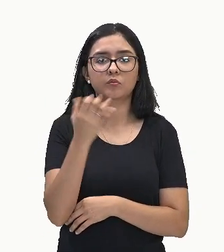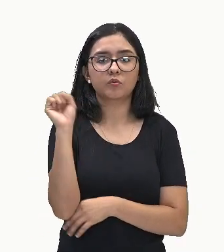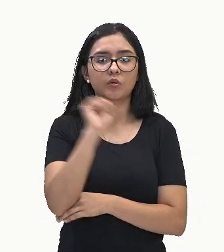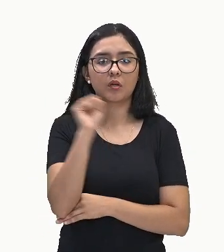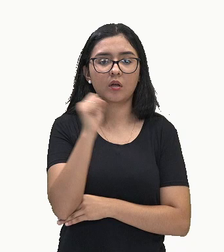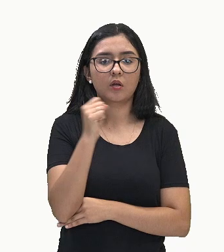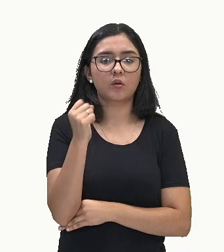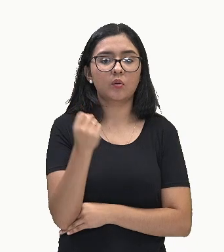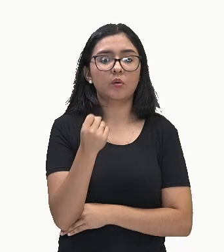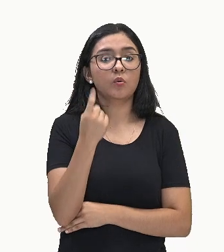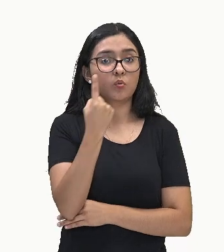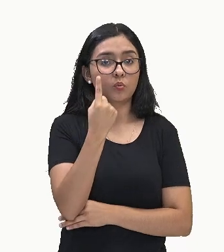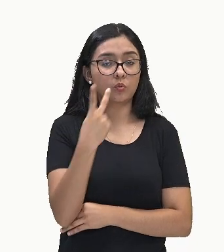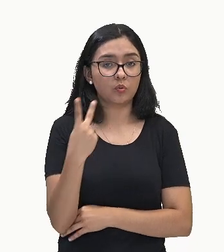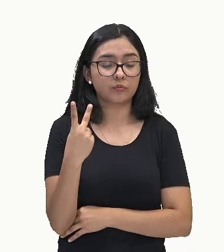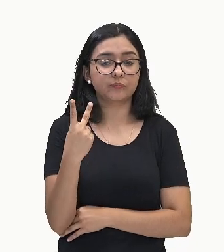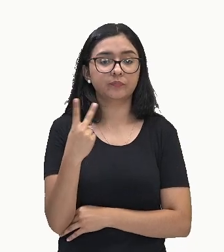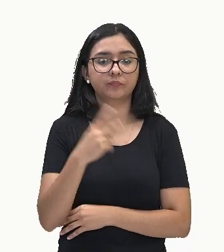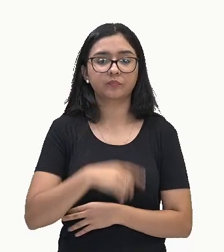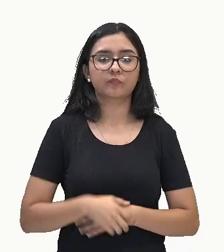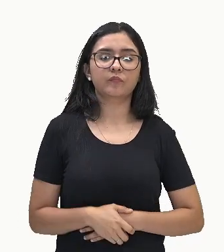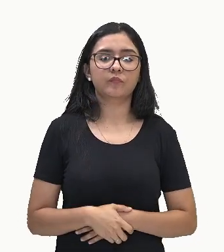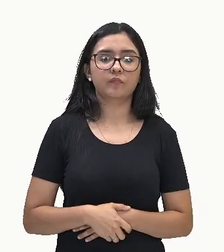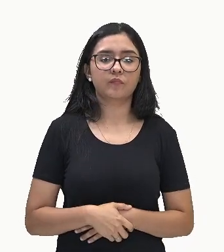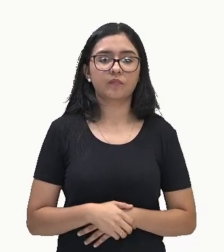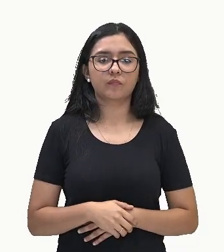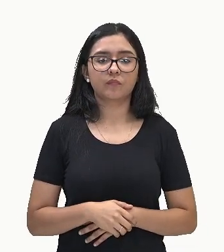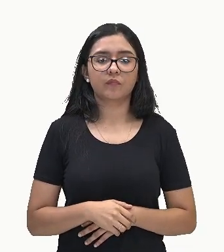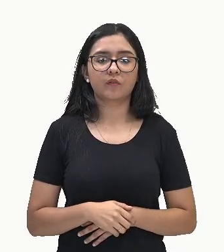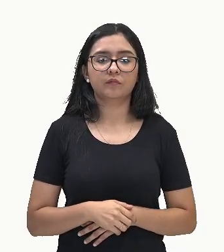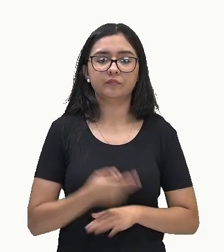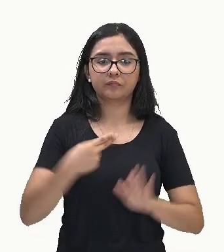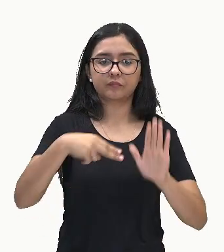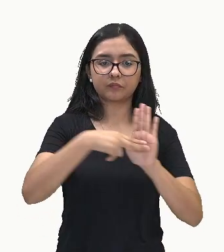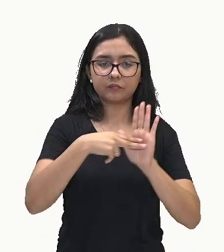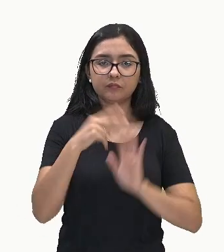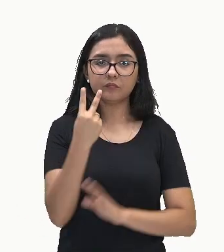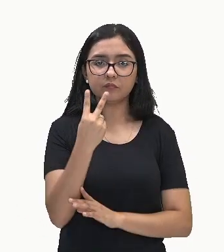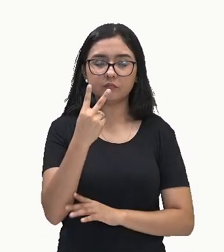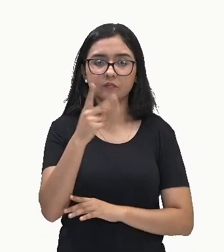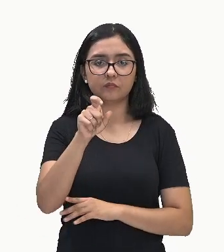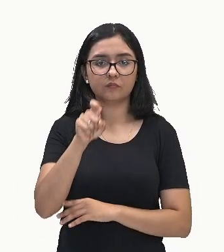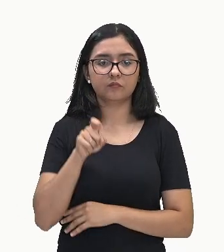1 2 então isso daqui vai ser igual a 2x